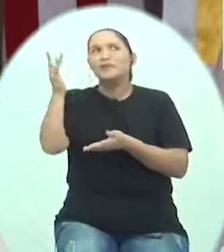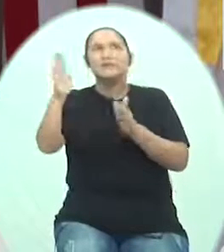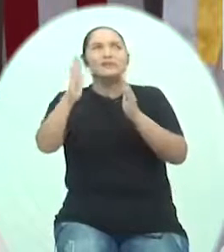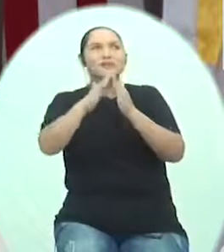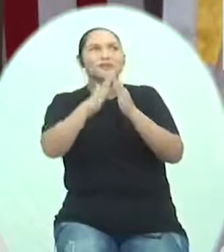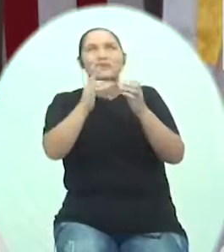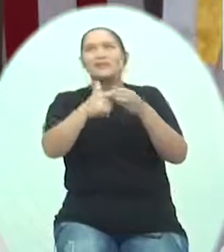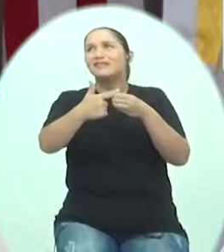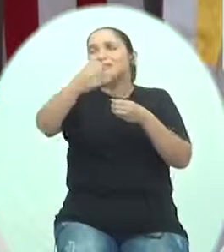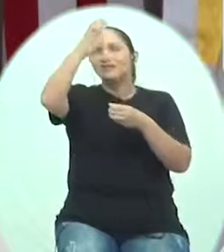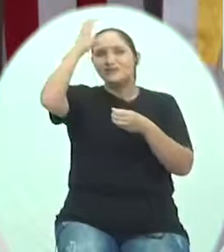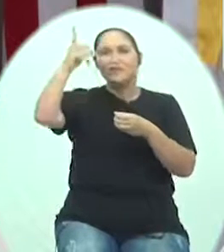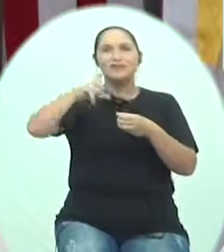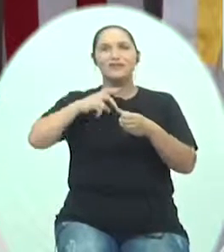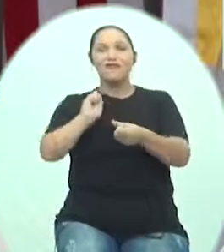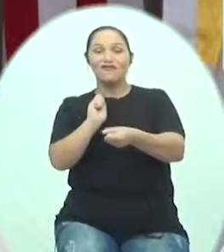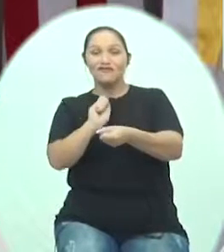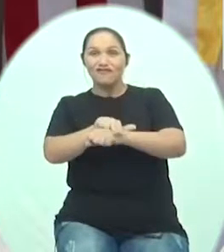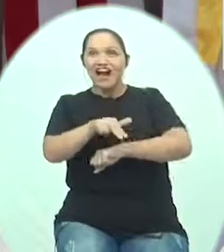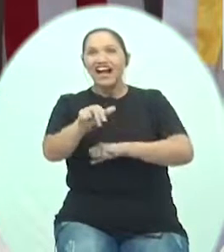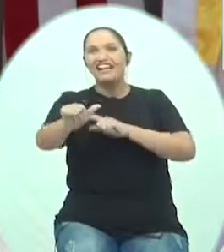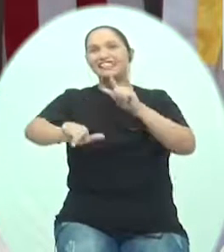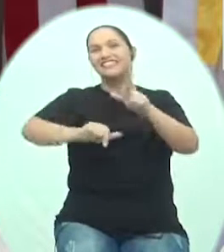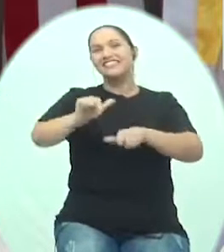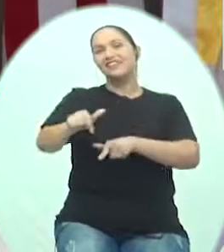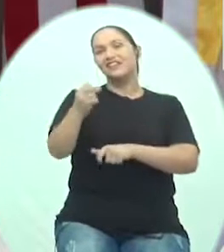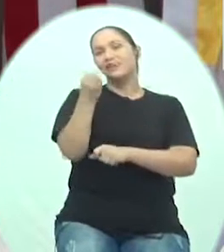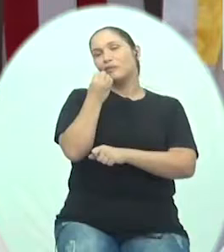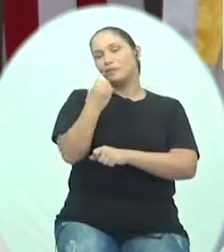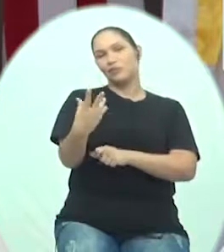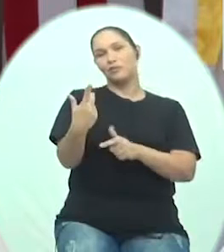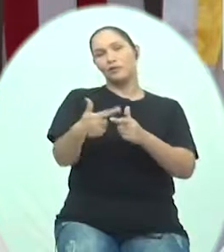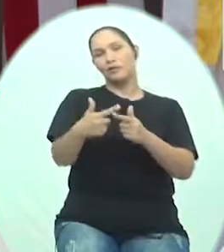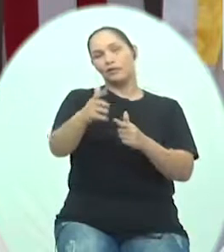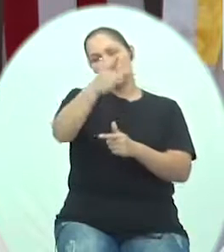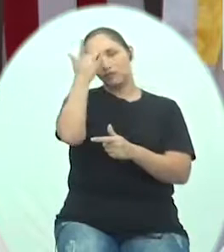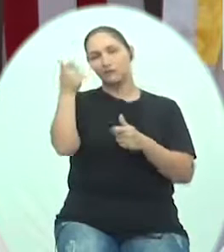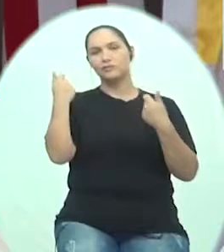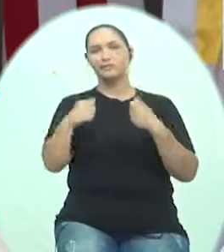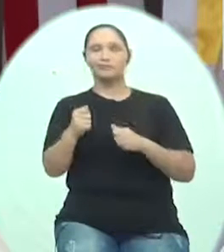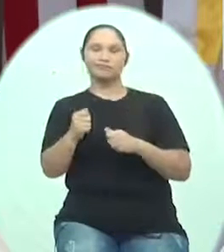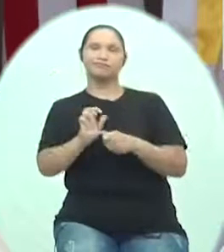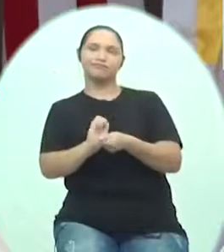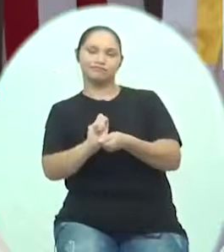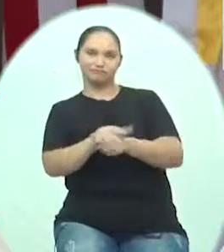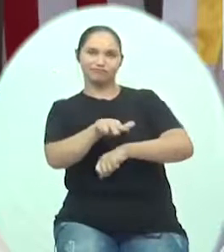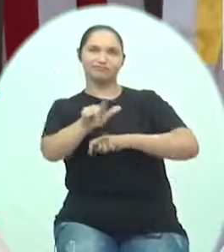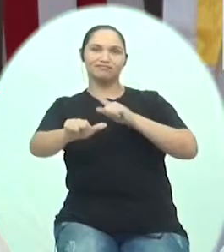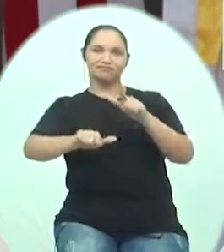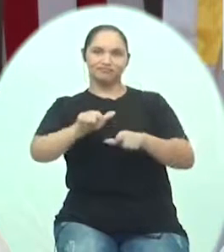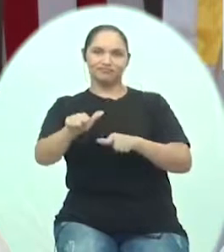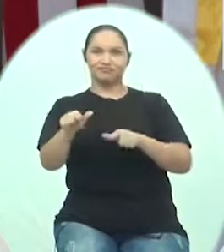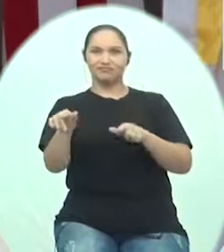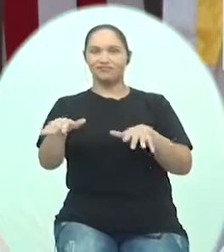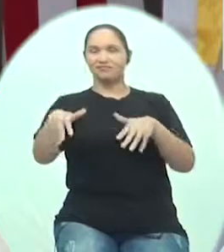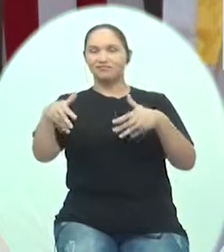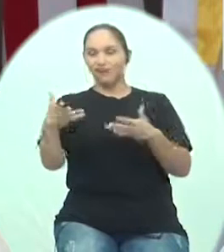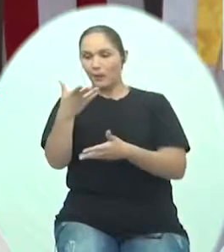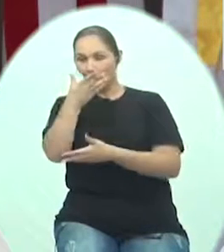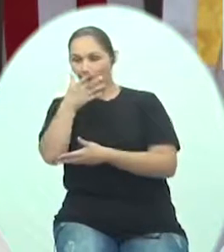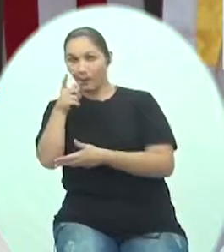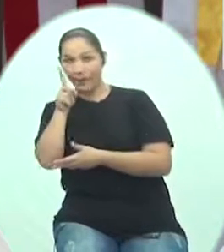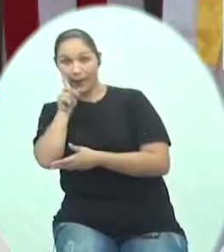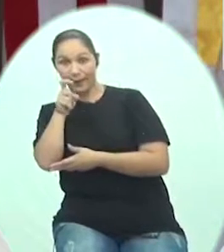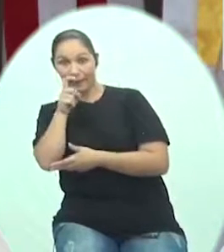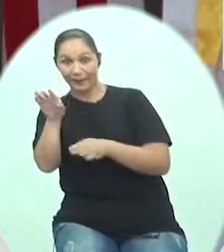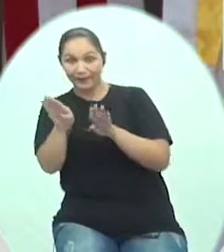população de crisciuma que tanto precisa né e período integral Aí os pais os pais podem